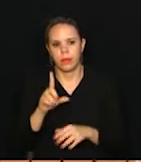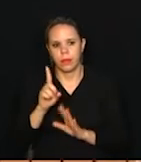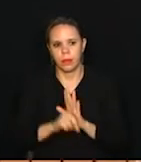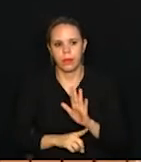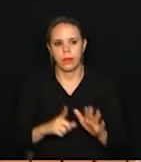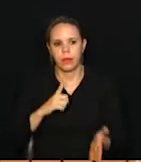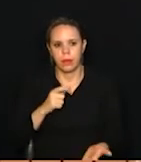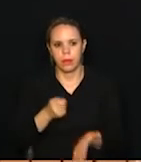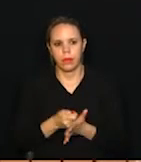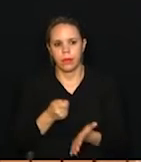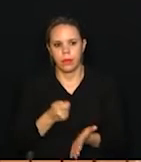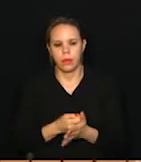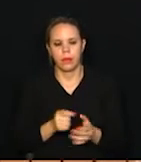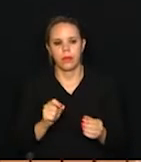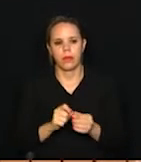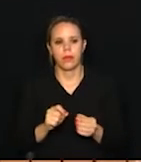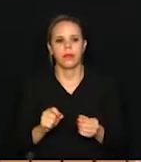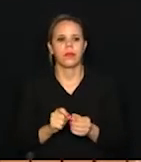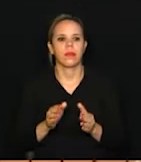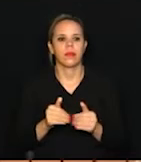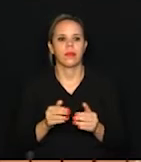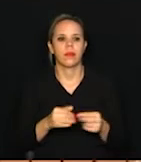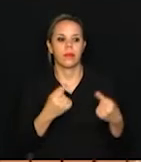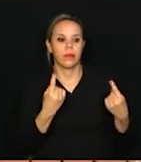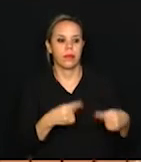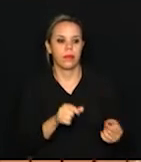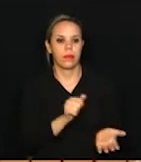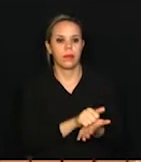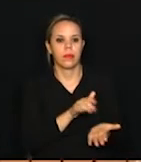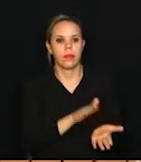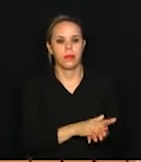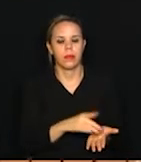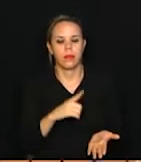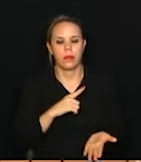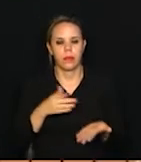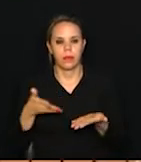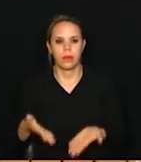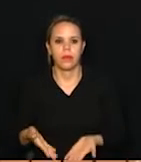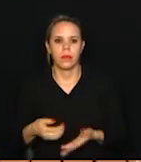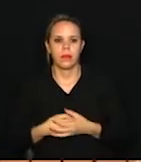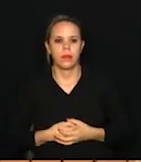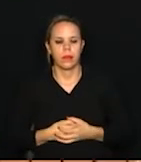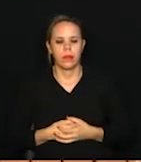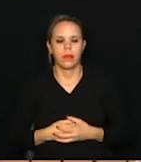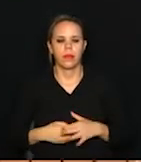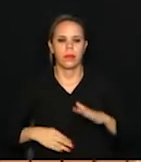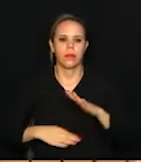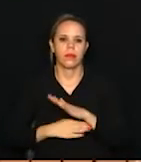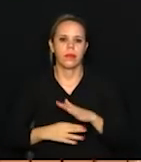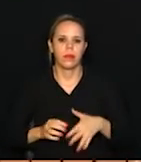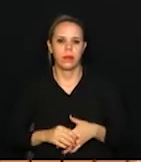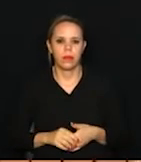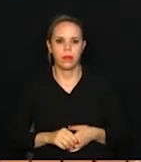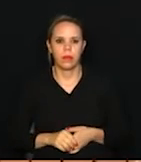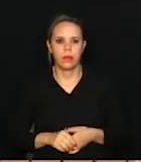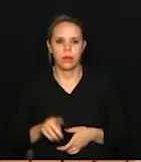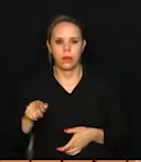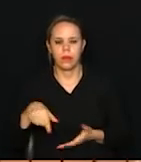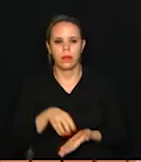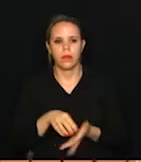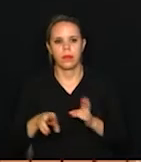e dever de fazer o seu recurso contra aquela multa. Nós temos aqui a nossa casa legislativa, que é também um